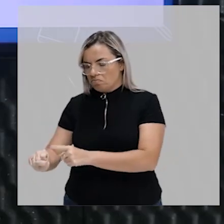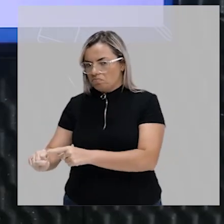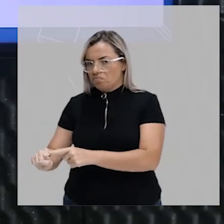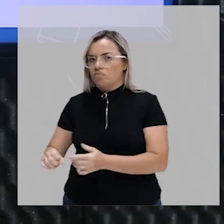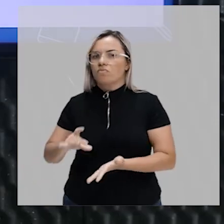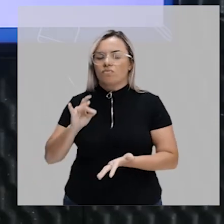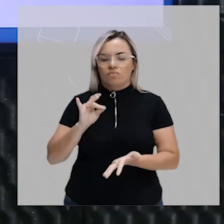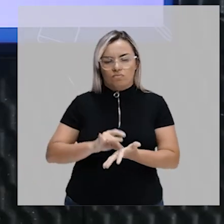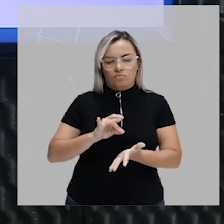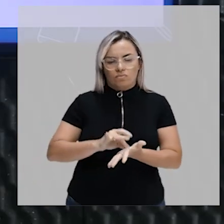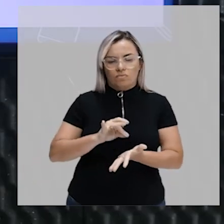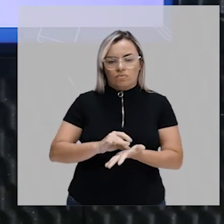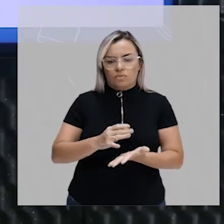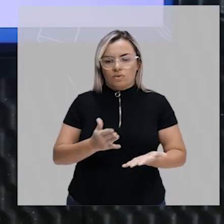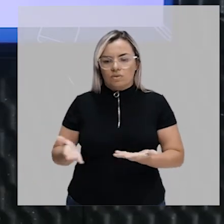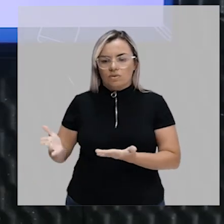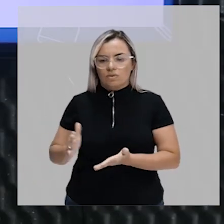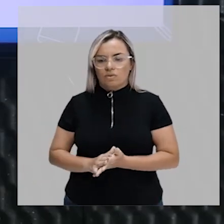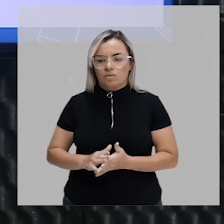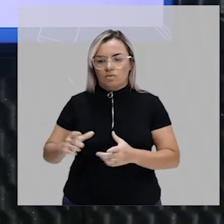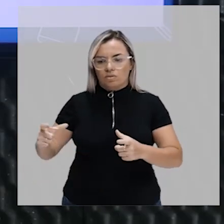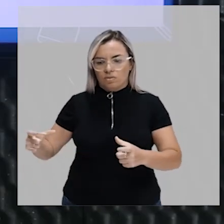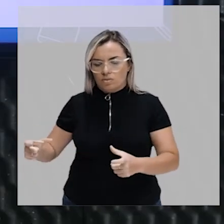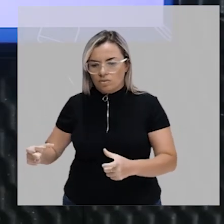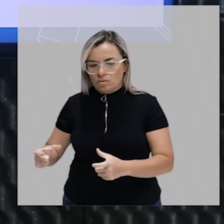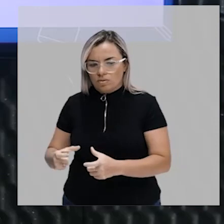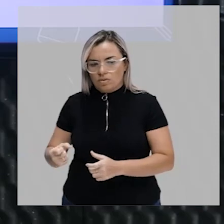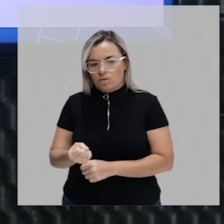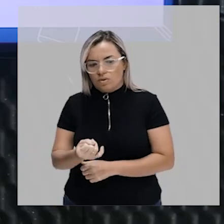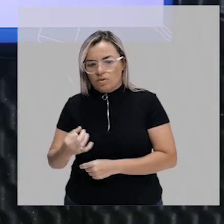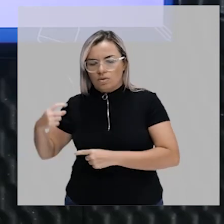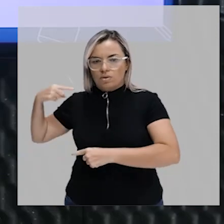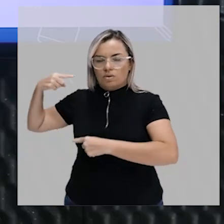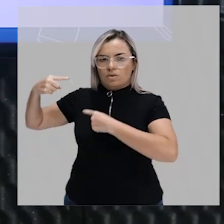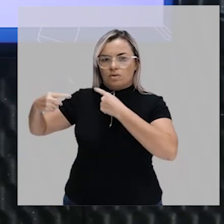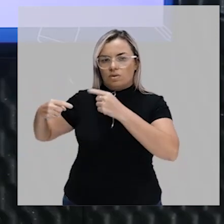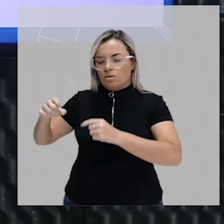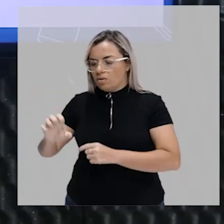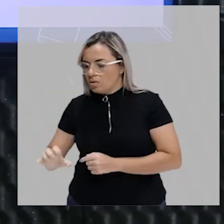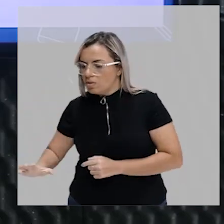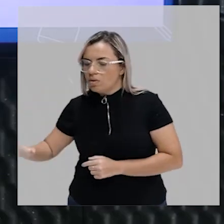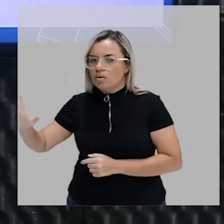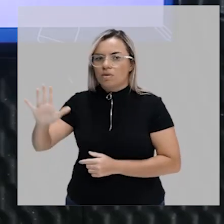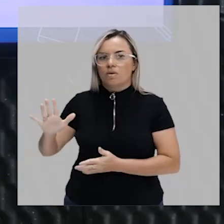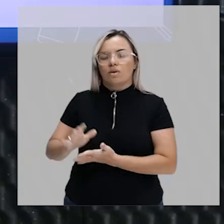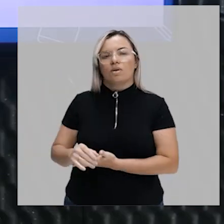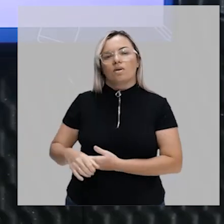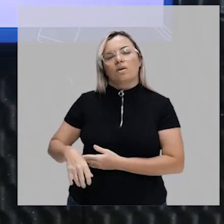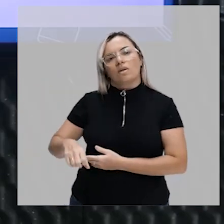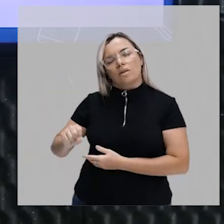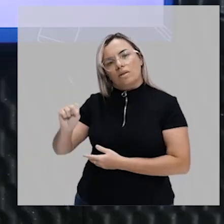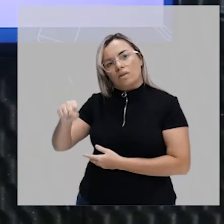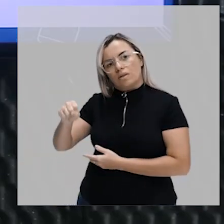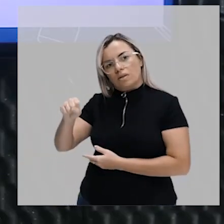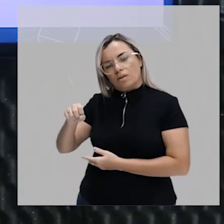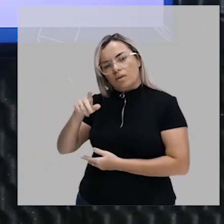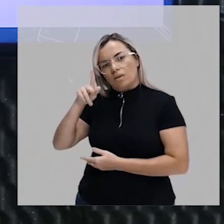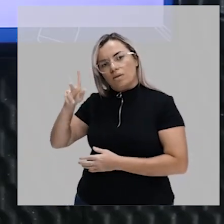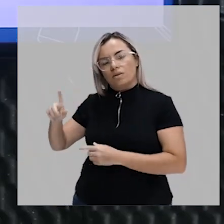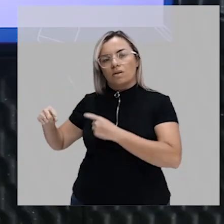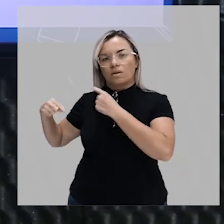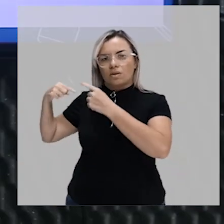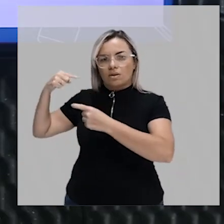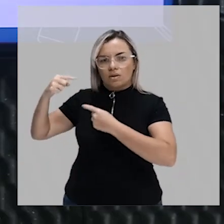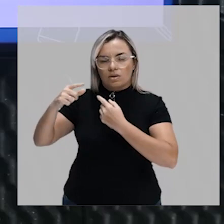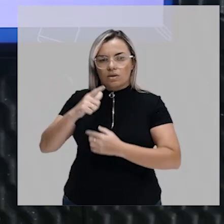aí está tudo correto. Se concentraram uma grande descendentes de europeus? Sim, galera. Principalmente ali a gente vai ter uma ascendência muito grande de